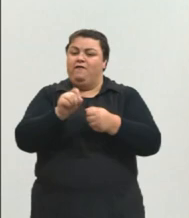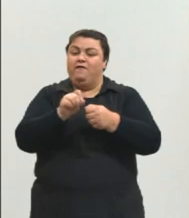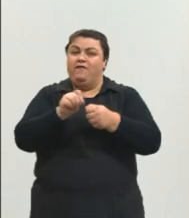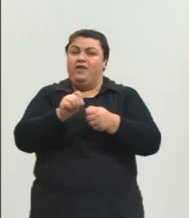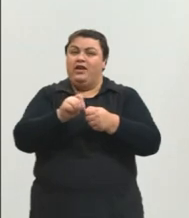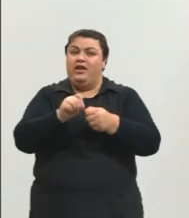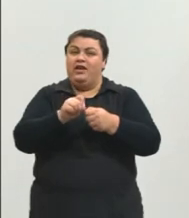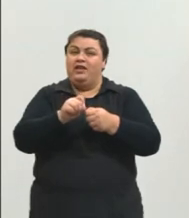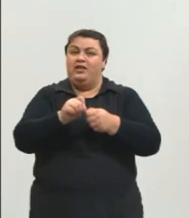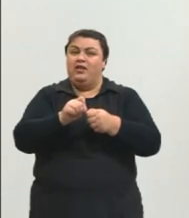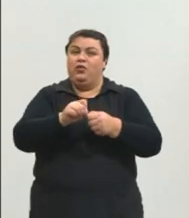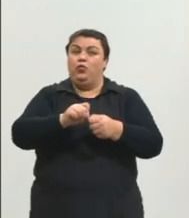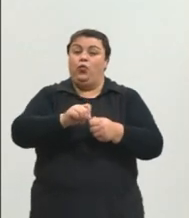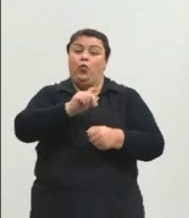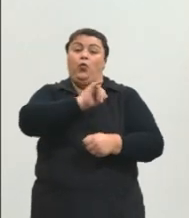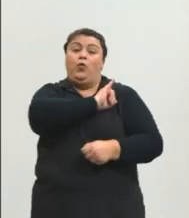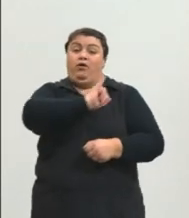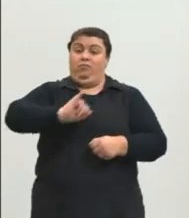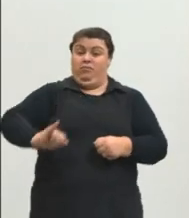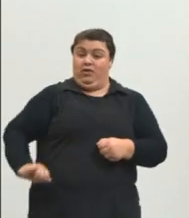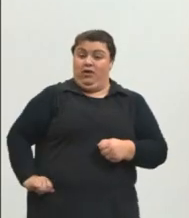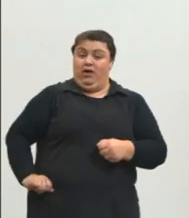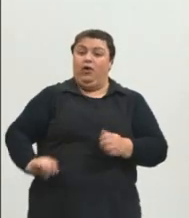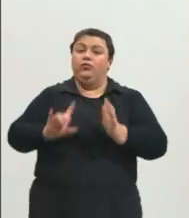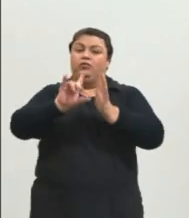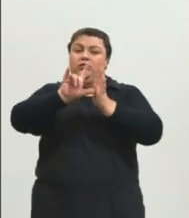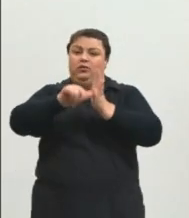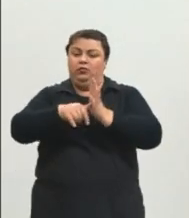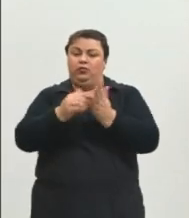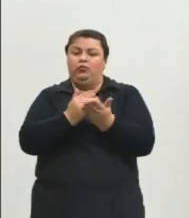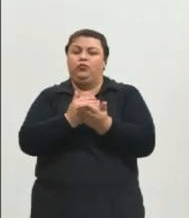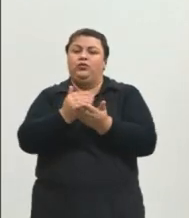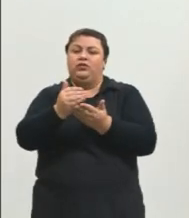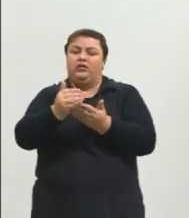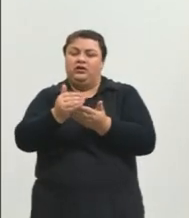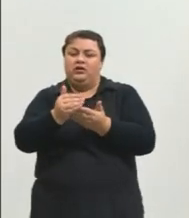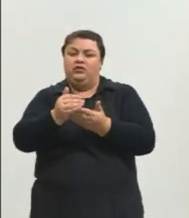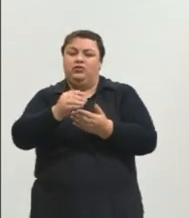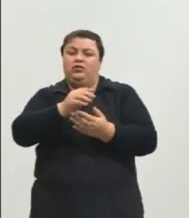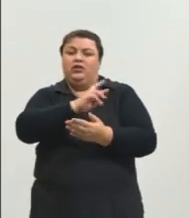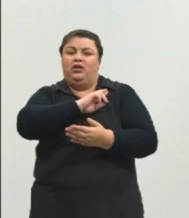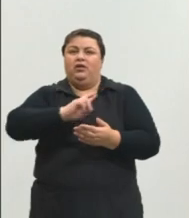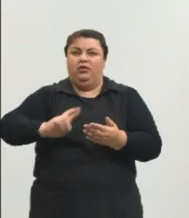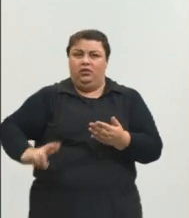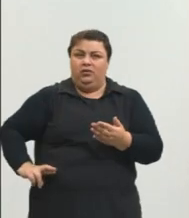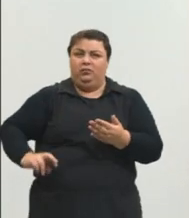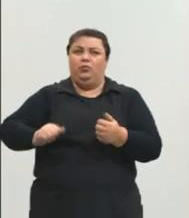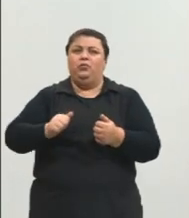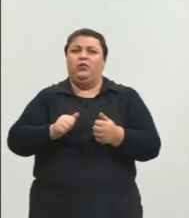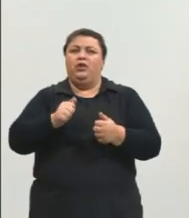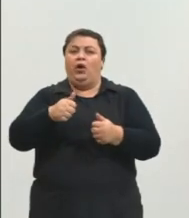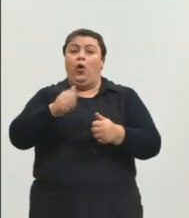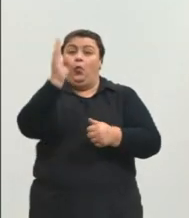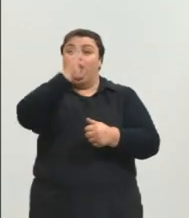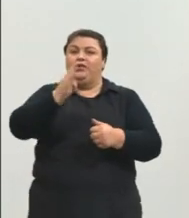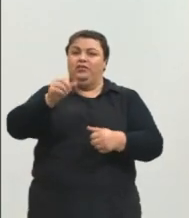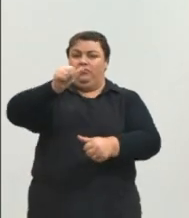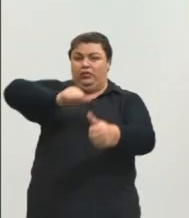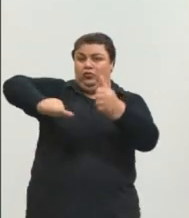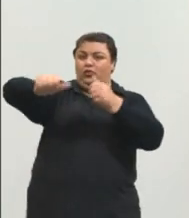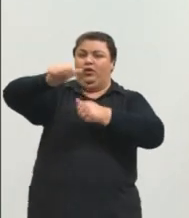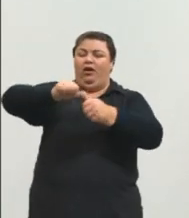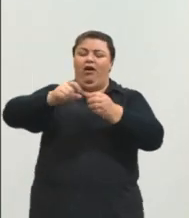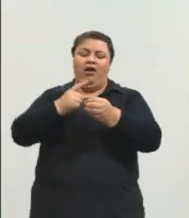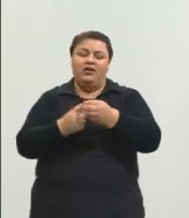período imperial. Depois, no início da República, o Brasil começa a sofrer transformações muito rápidas, né?